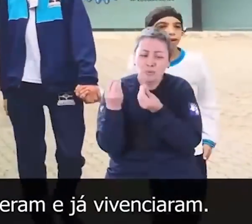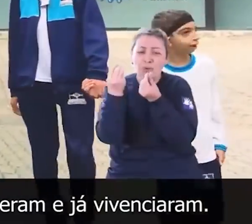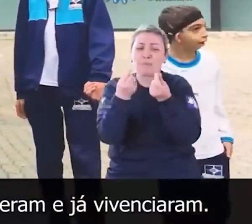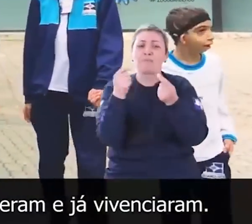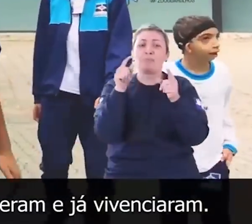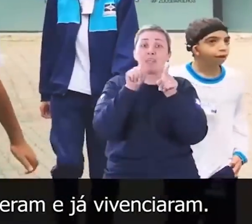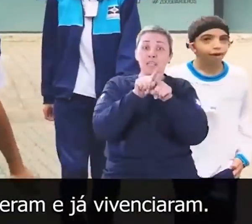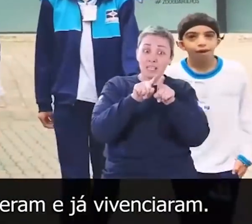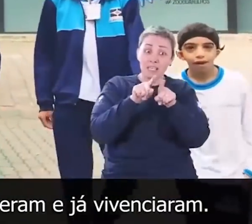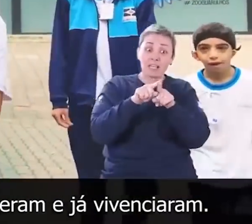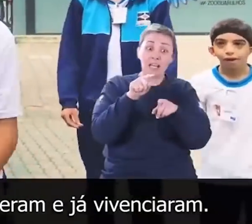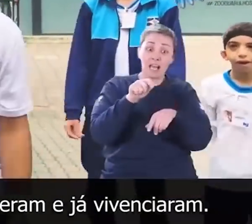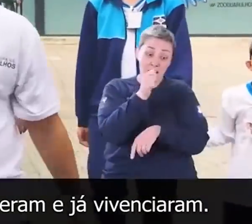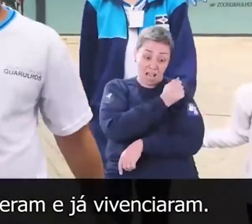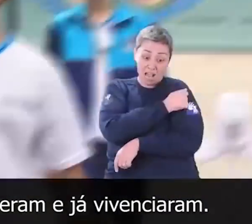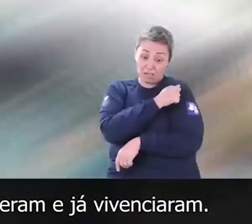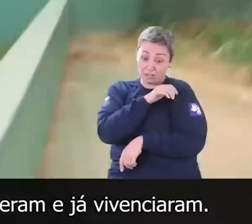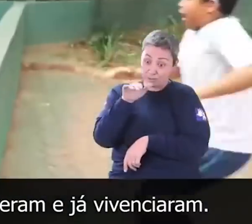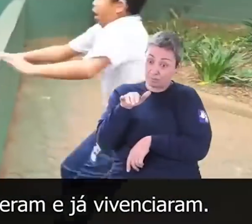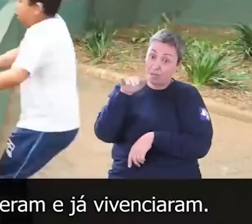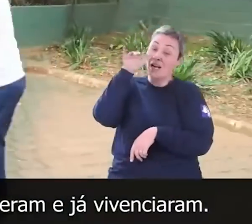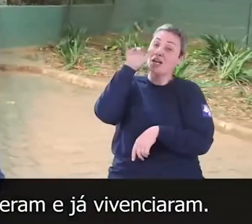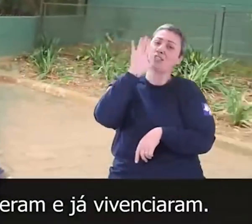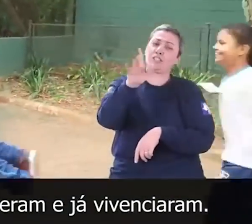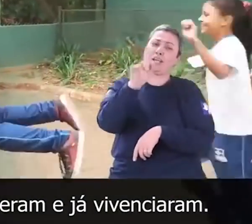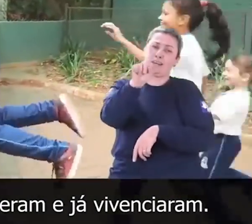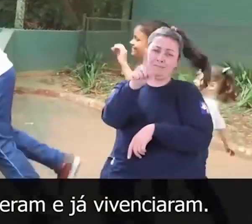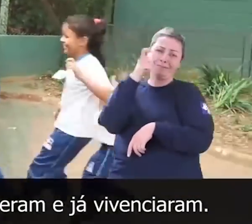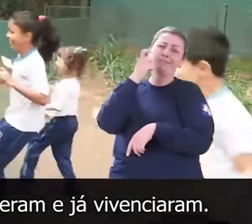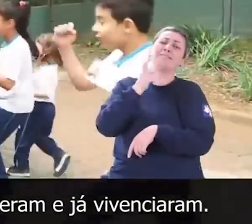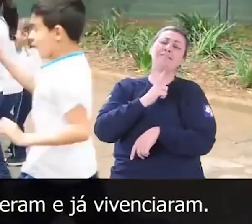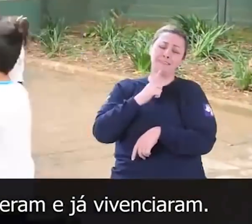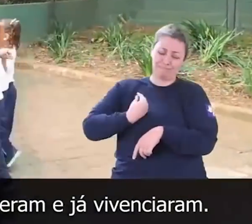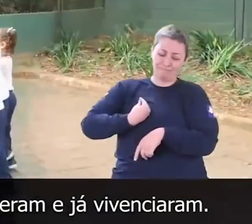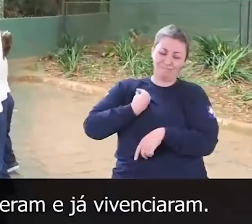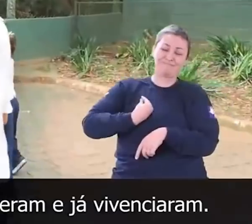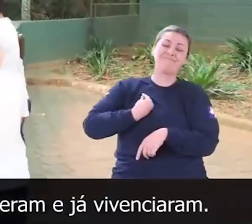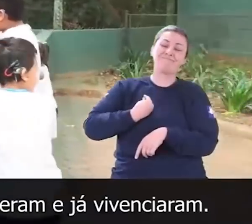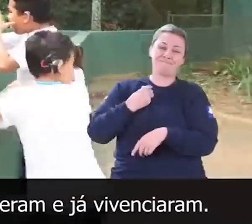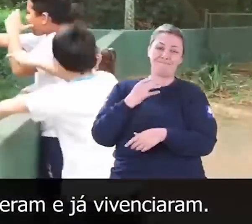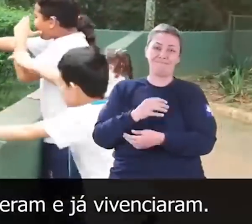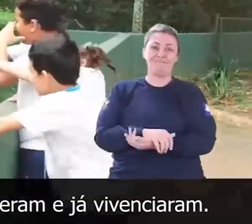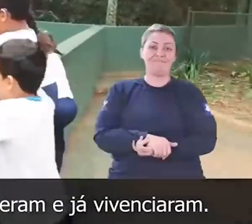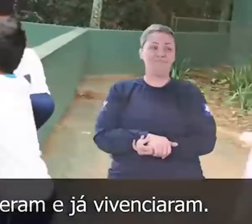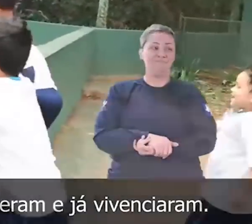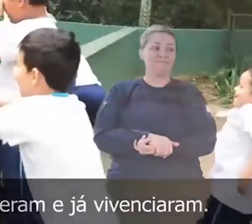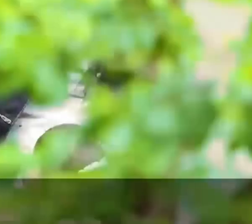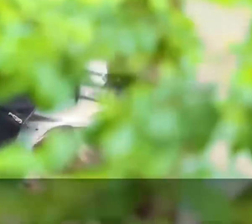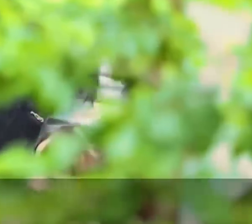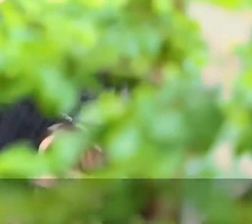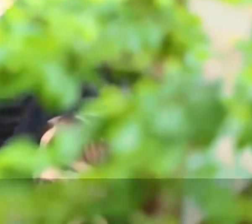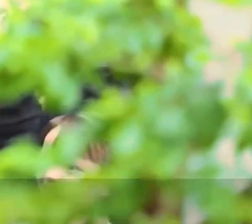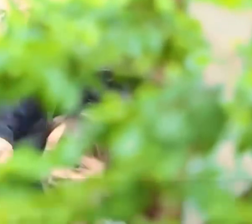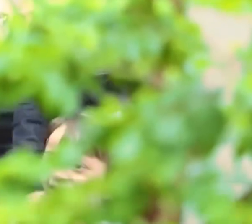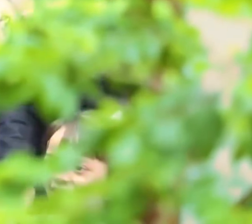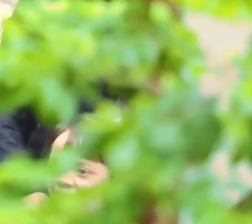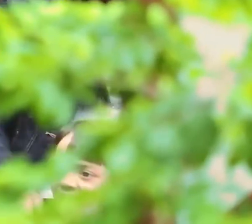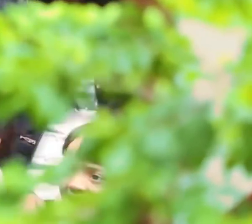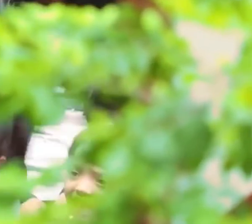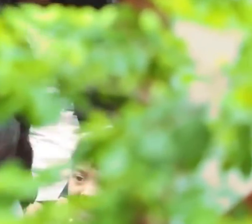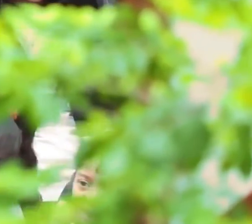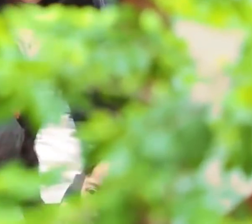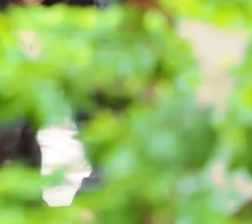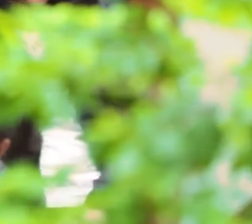com muitos elementos que esses alunos maiores já tiveram e já vivenciaram.